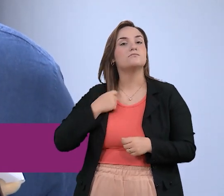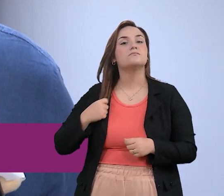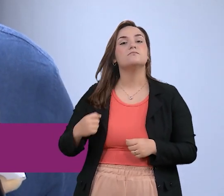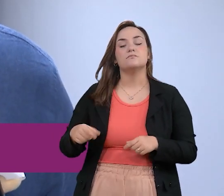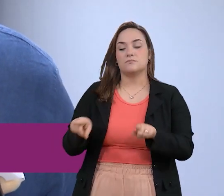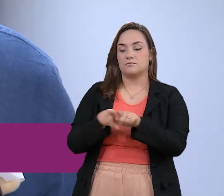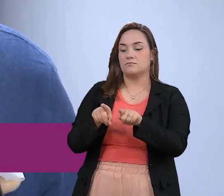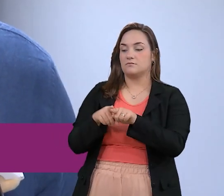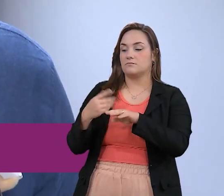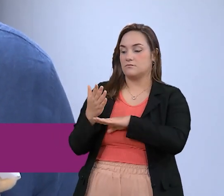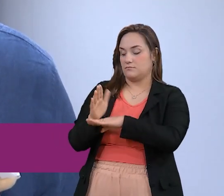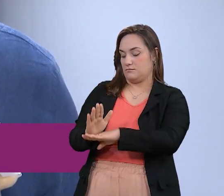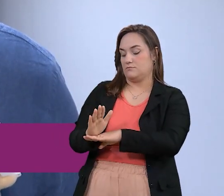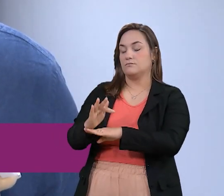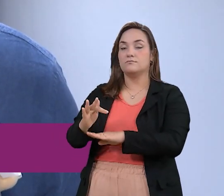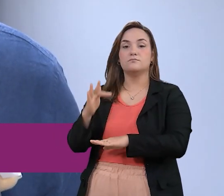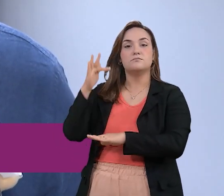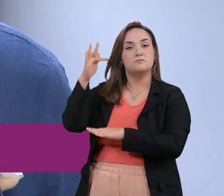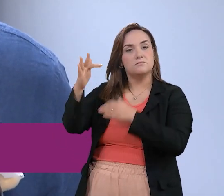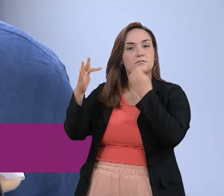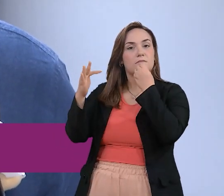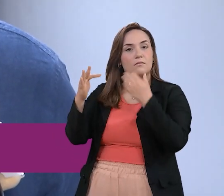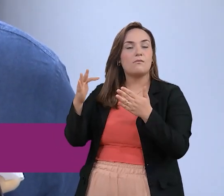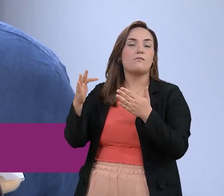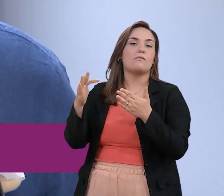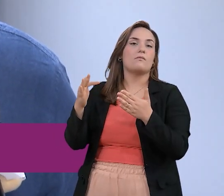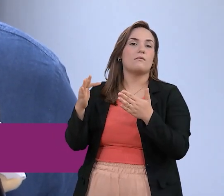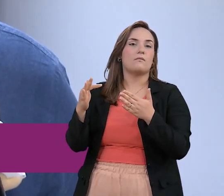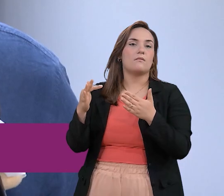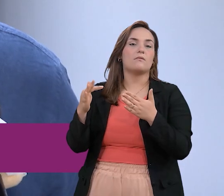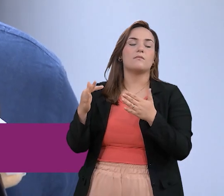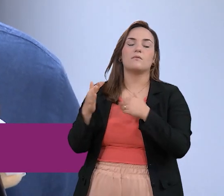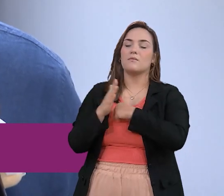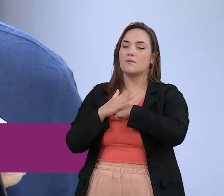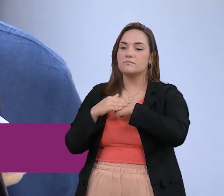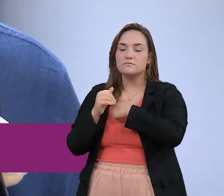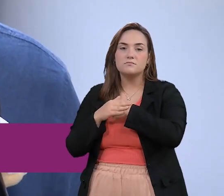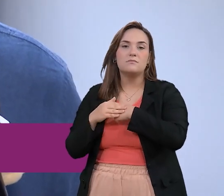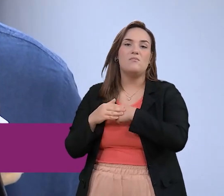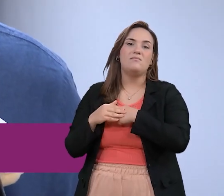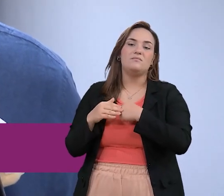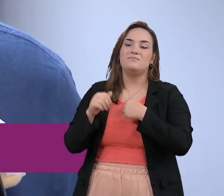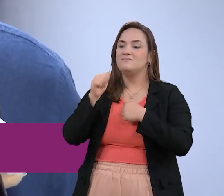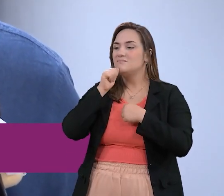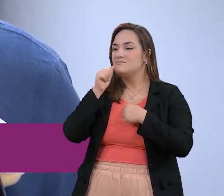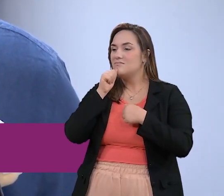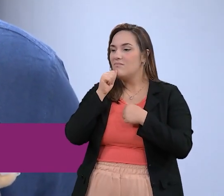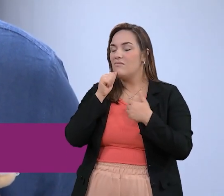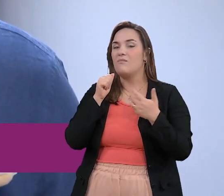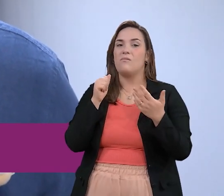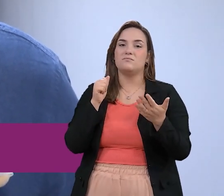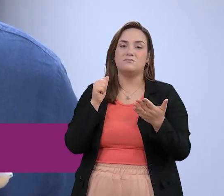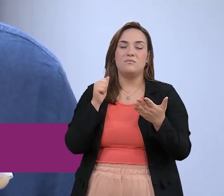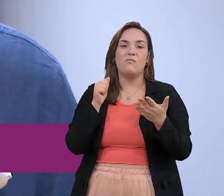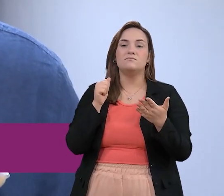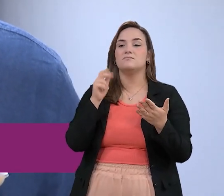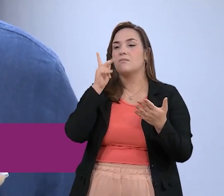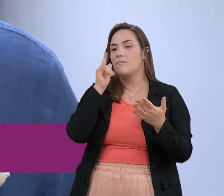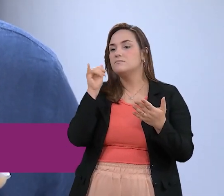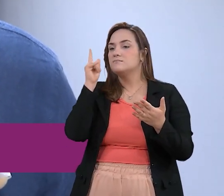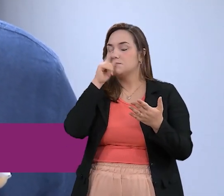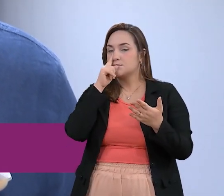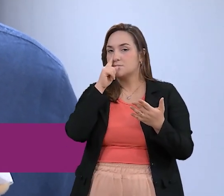eh uma perspectiva de vida para eles no sentido da da afetividade né dessa falta de atividade que